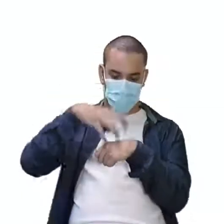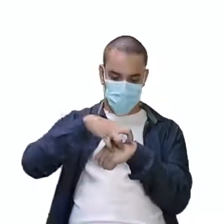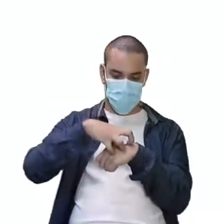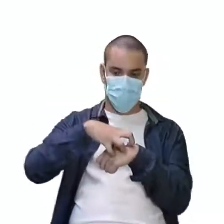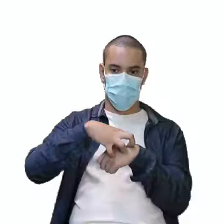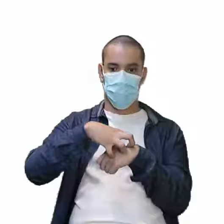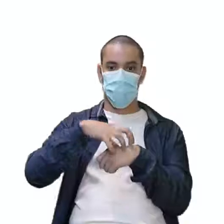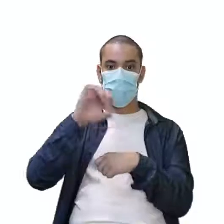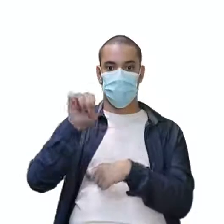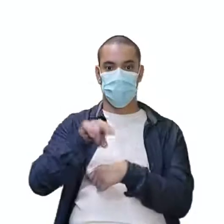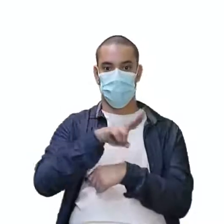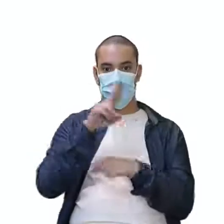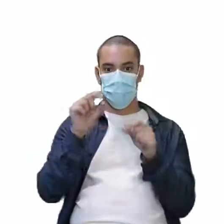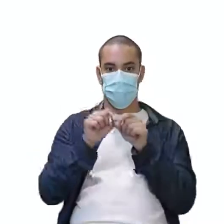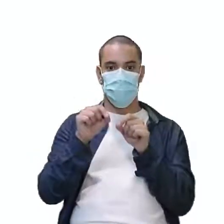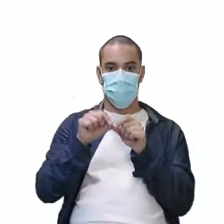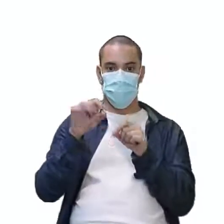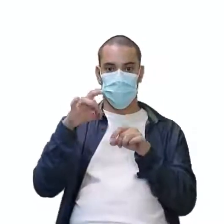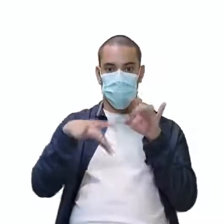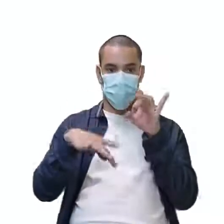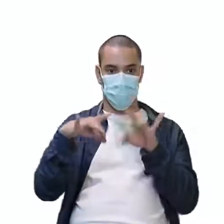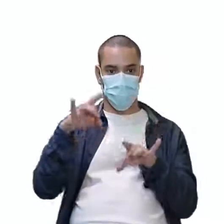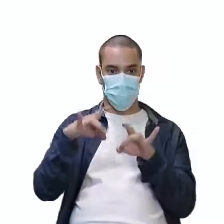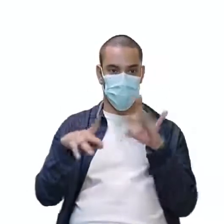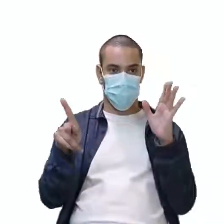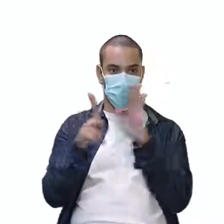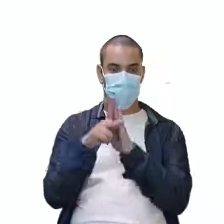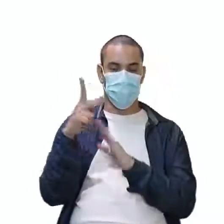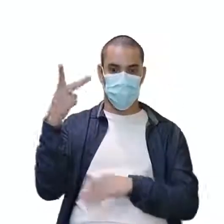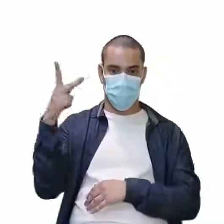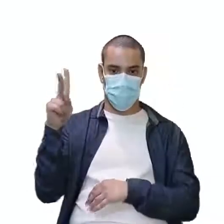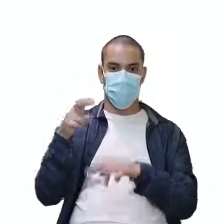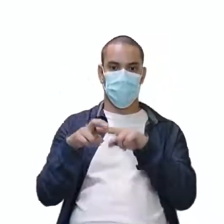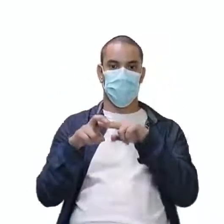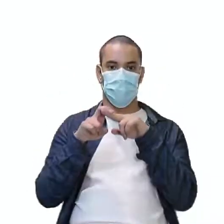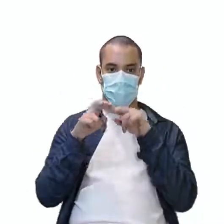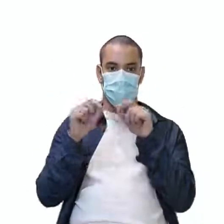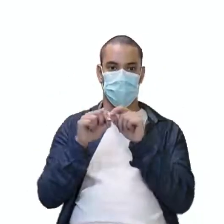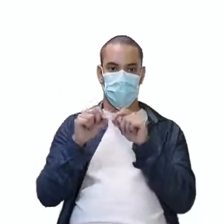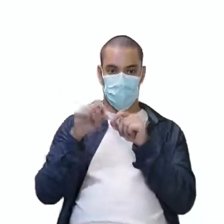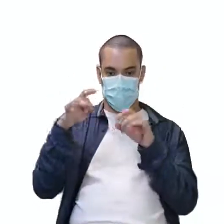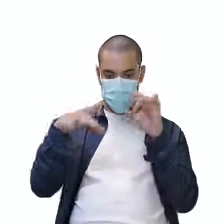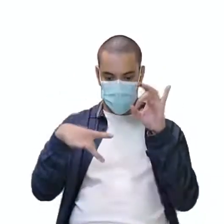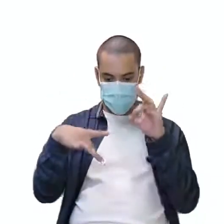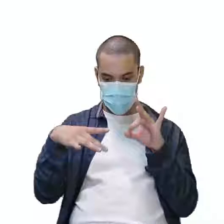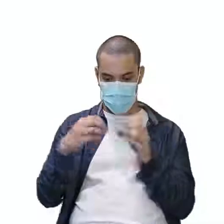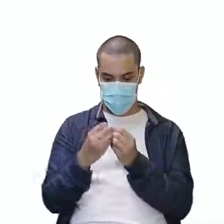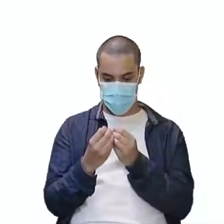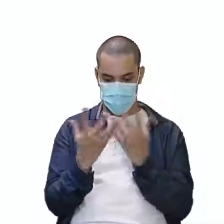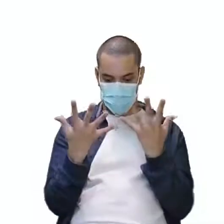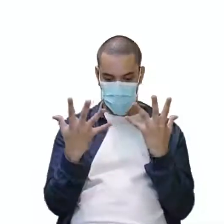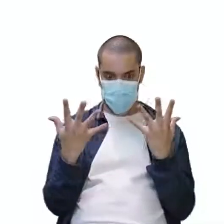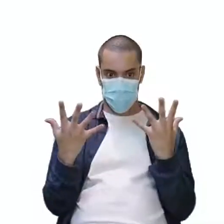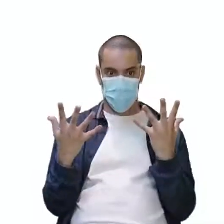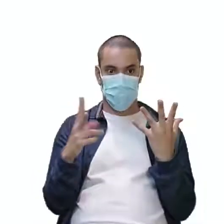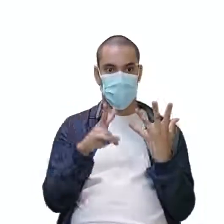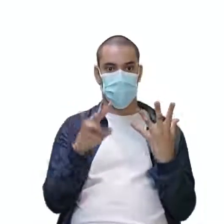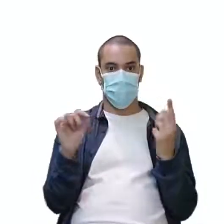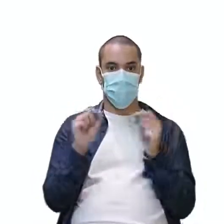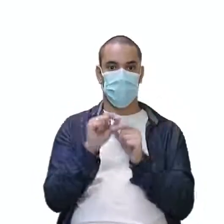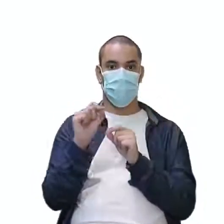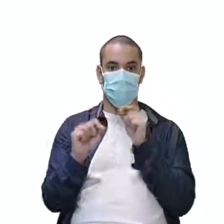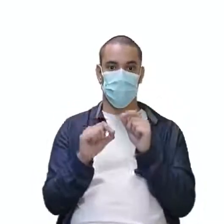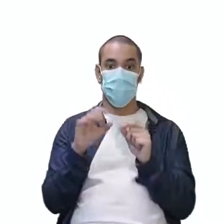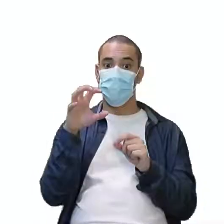ou colocando seus ovinhos sobre esses indivíduos, que quando esses ovinhos eclodem os seus indivíduos, eles vão acabar